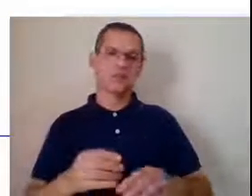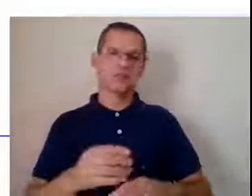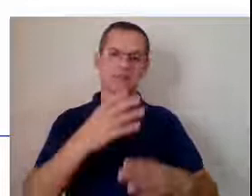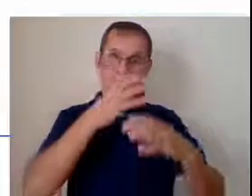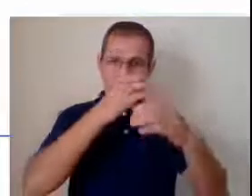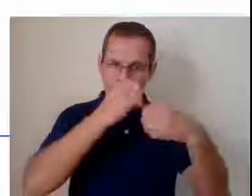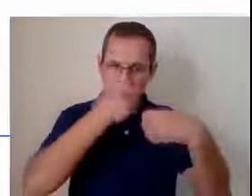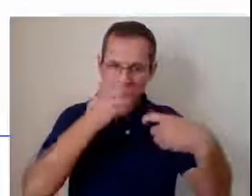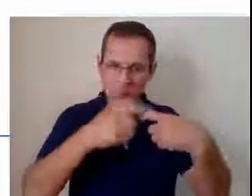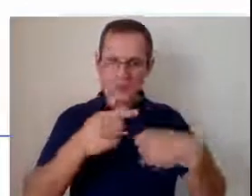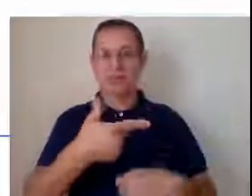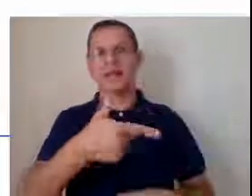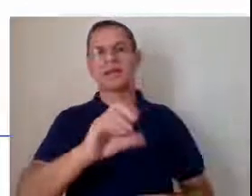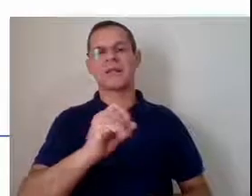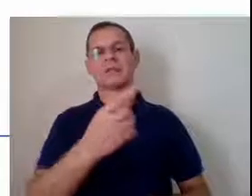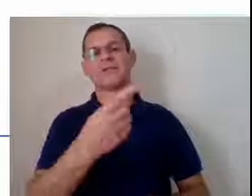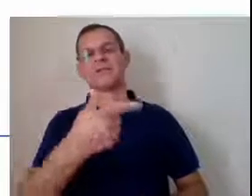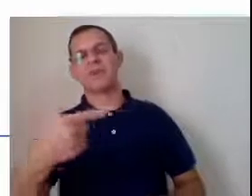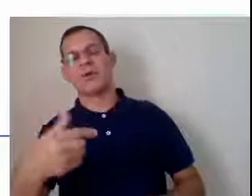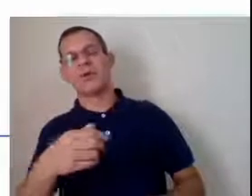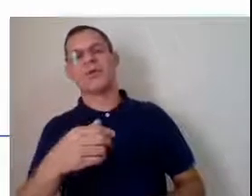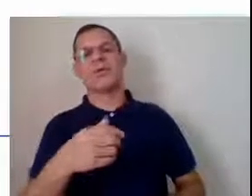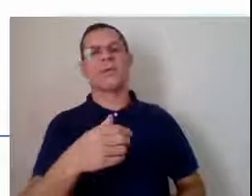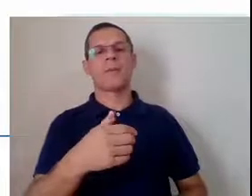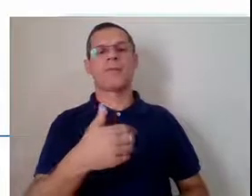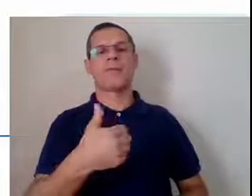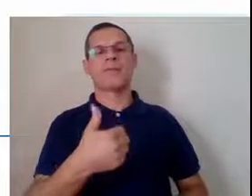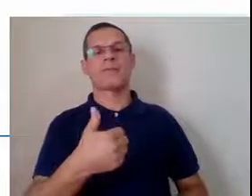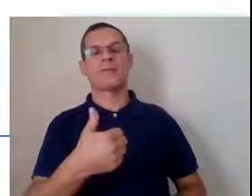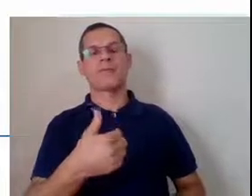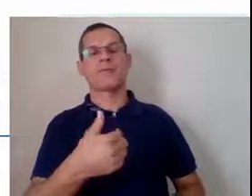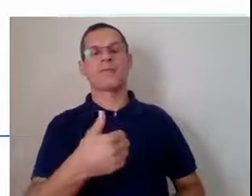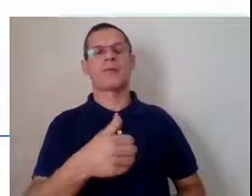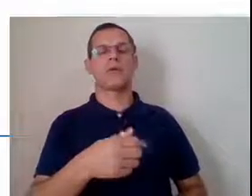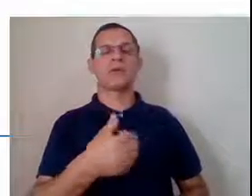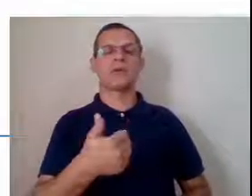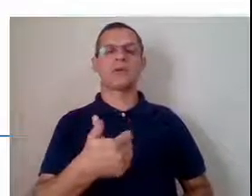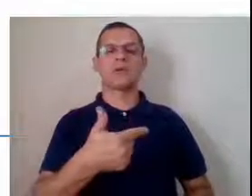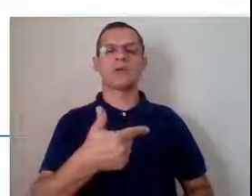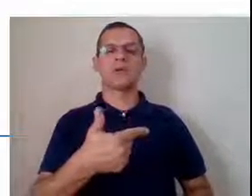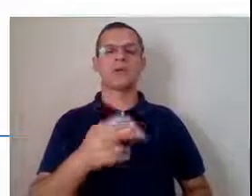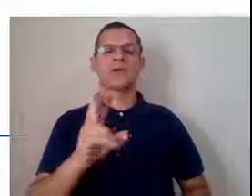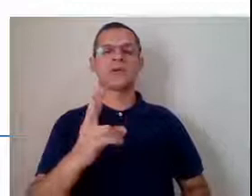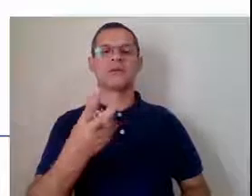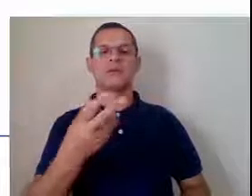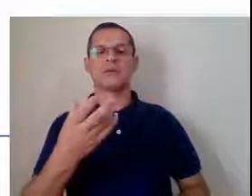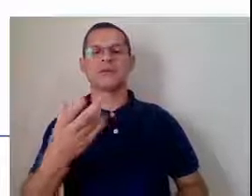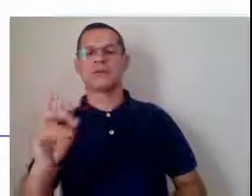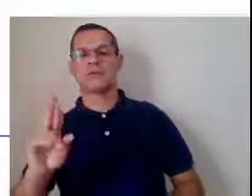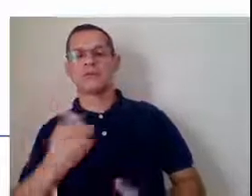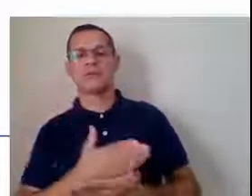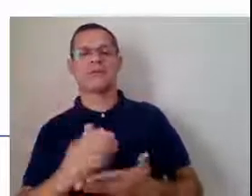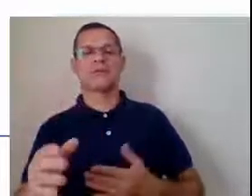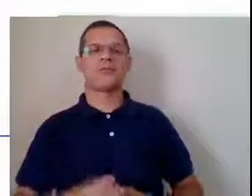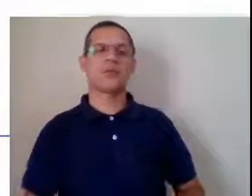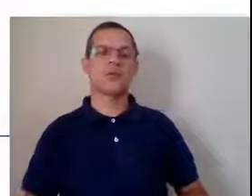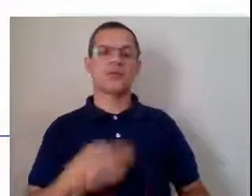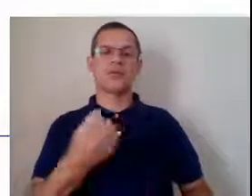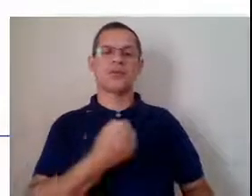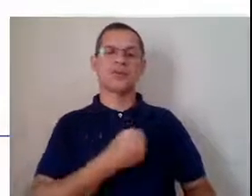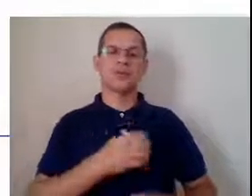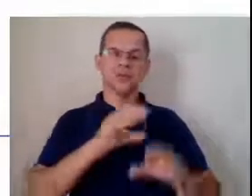em 2012, 11 foram investidos R$200. Opa, aqui começa o número